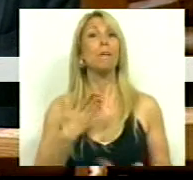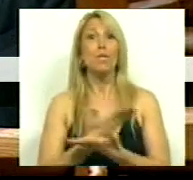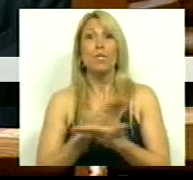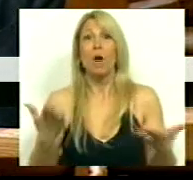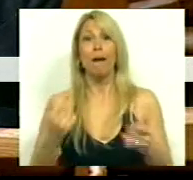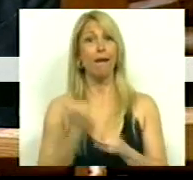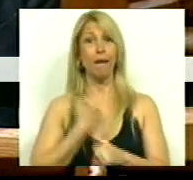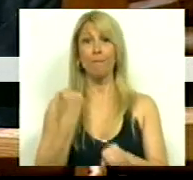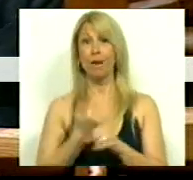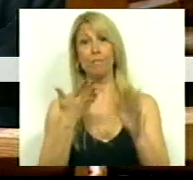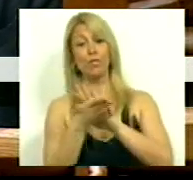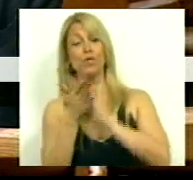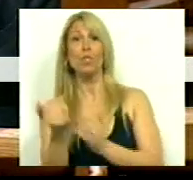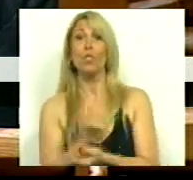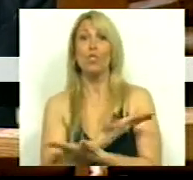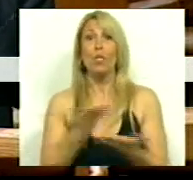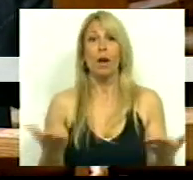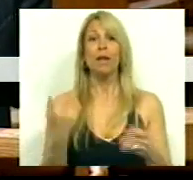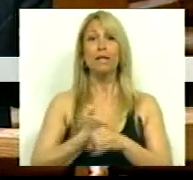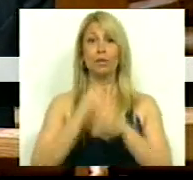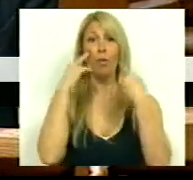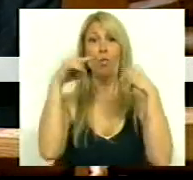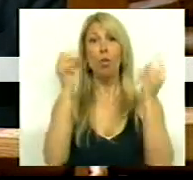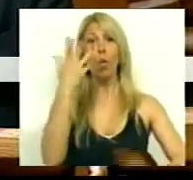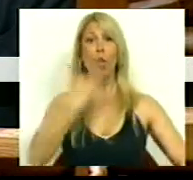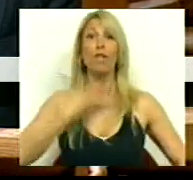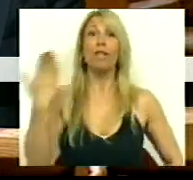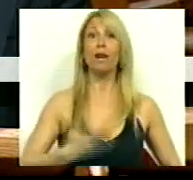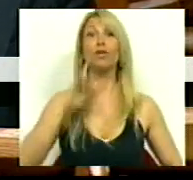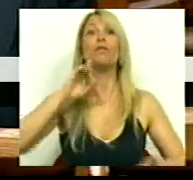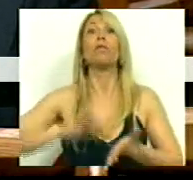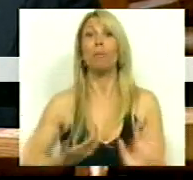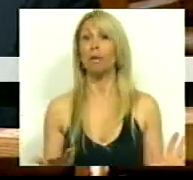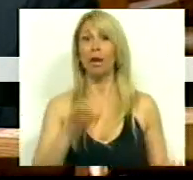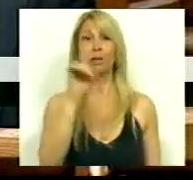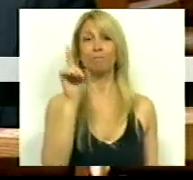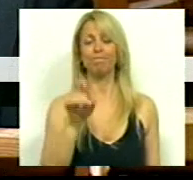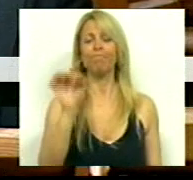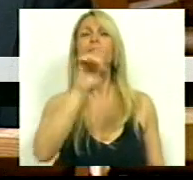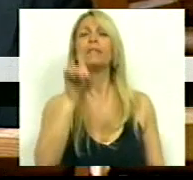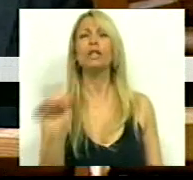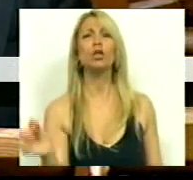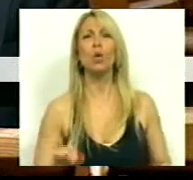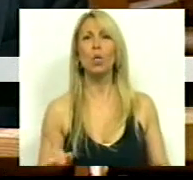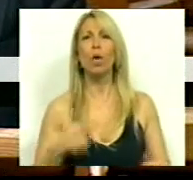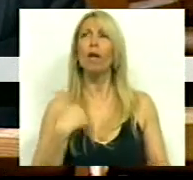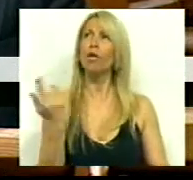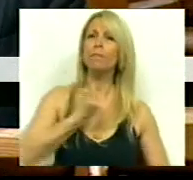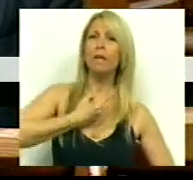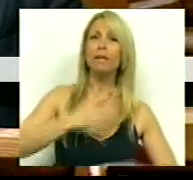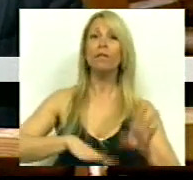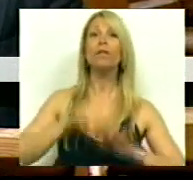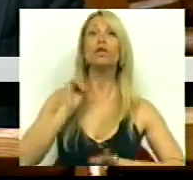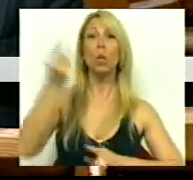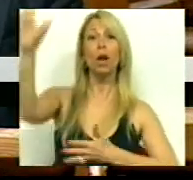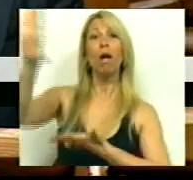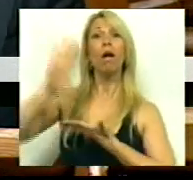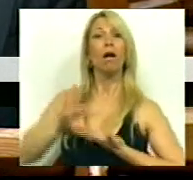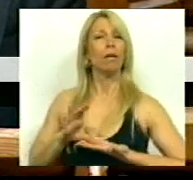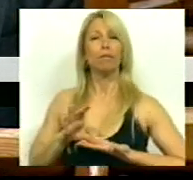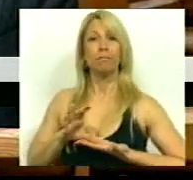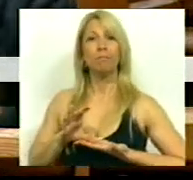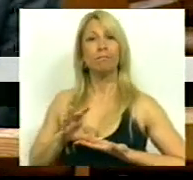emprego, nem serviços públicos, nem direitos fundamentais? A questão não é o que teremos de fazer para ter financiamento. A questão é